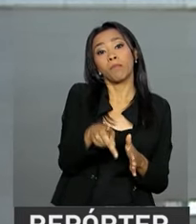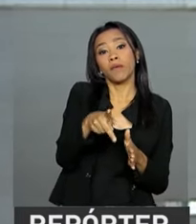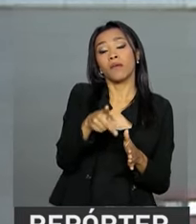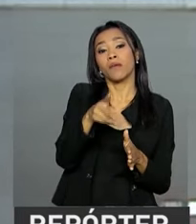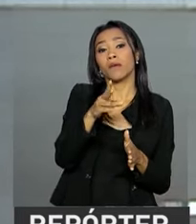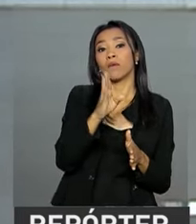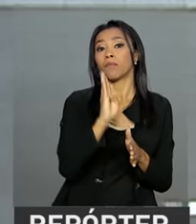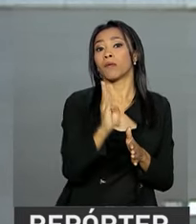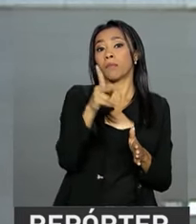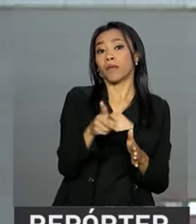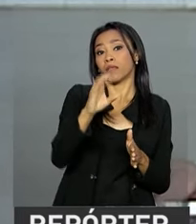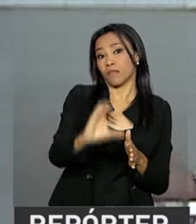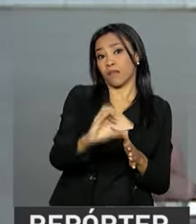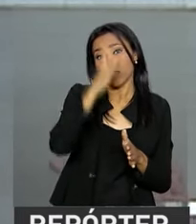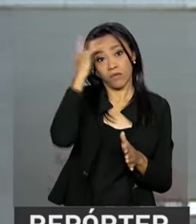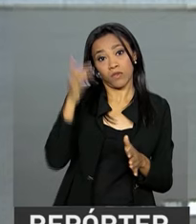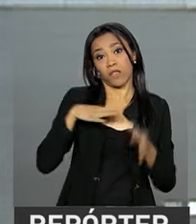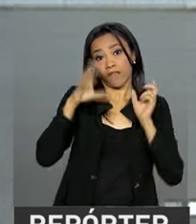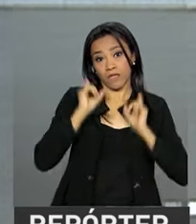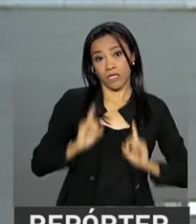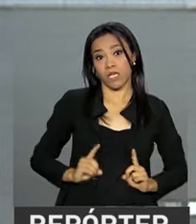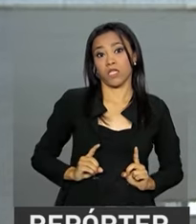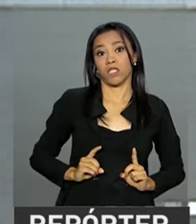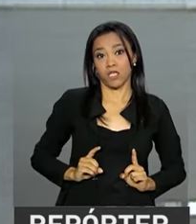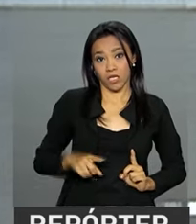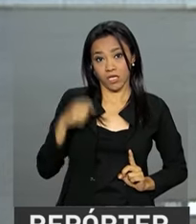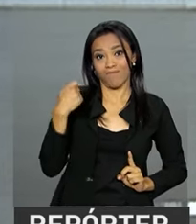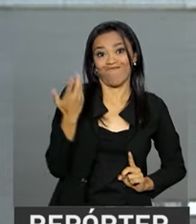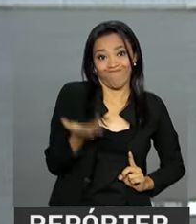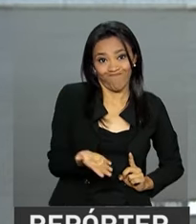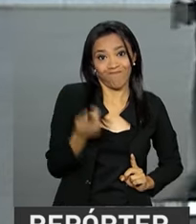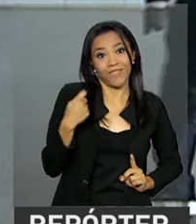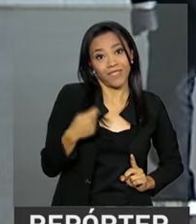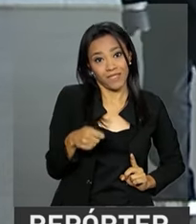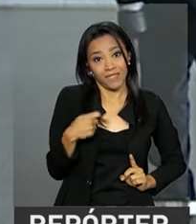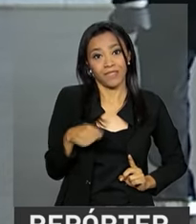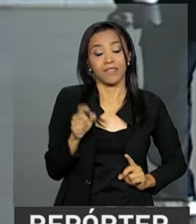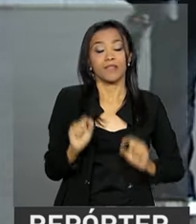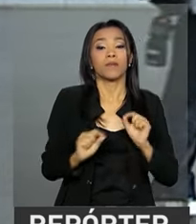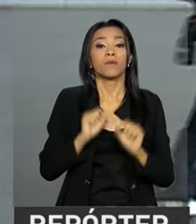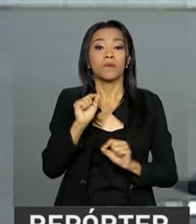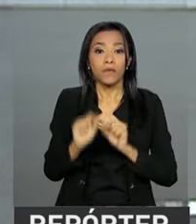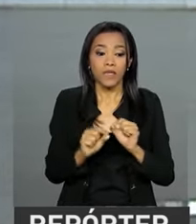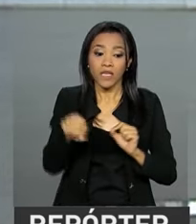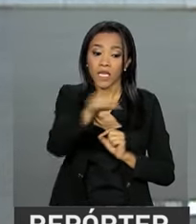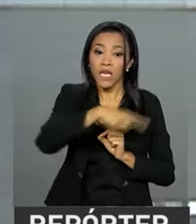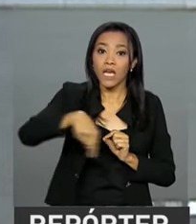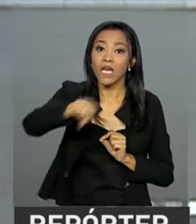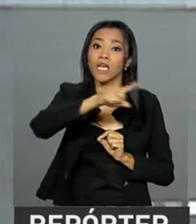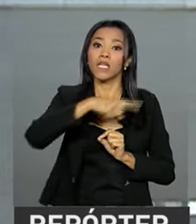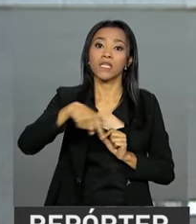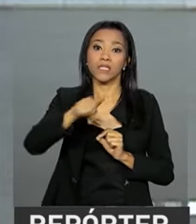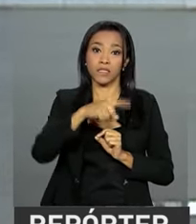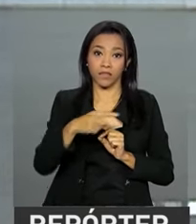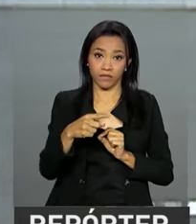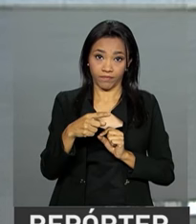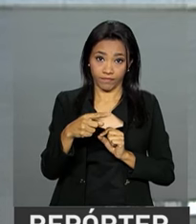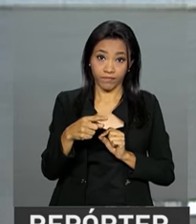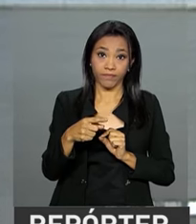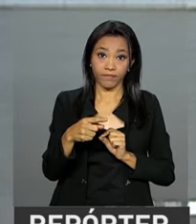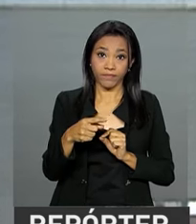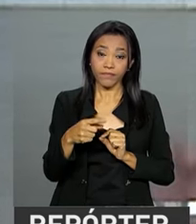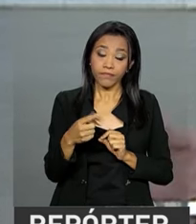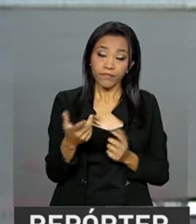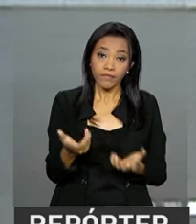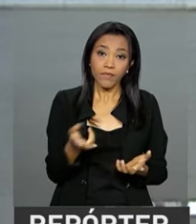exemplo a questão dos deficientes e verifiquei logo que seria inadequado que eles não tivessem o que tem hoje